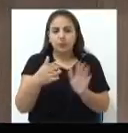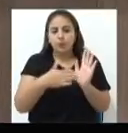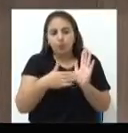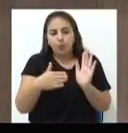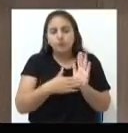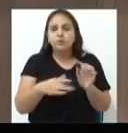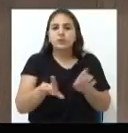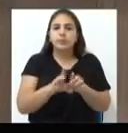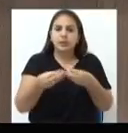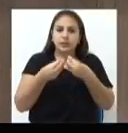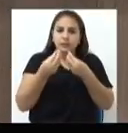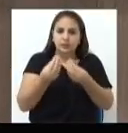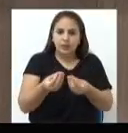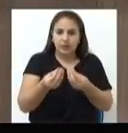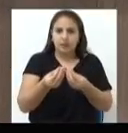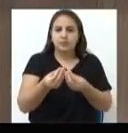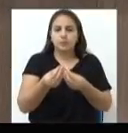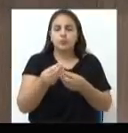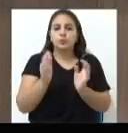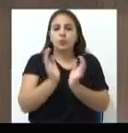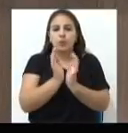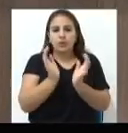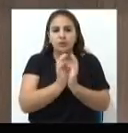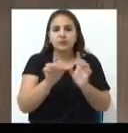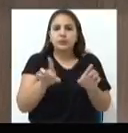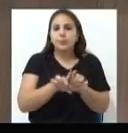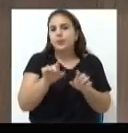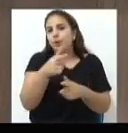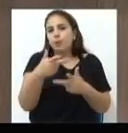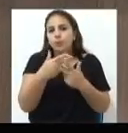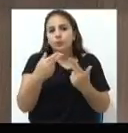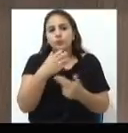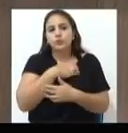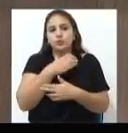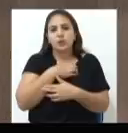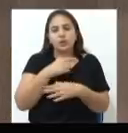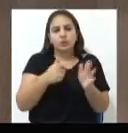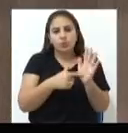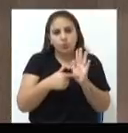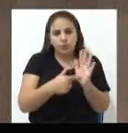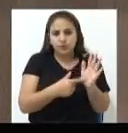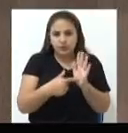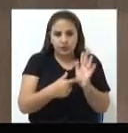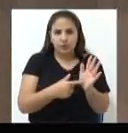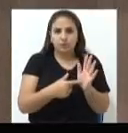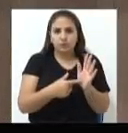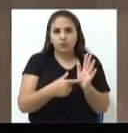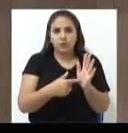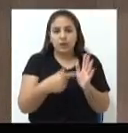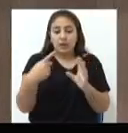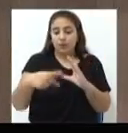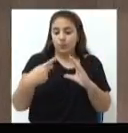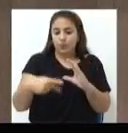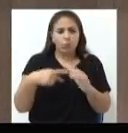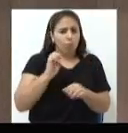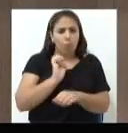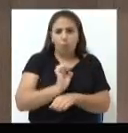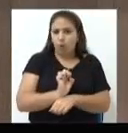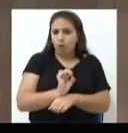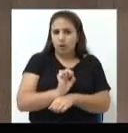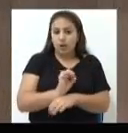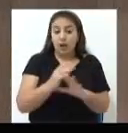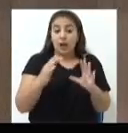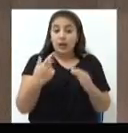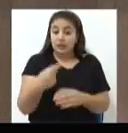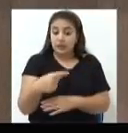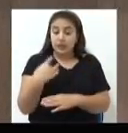foram encaminhadas pelos colegas e, de certa forma, demonstrando que o parlamento não para, ou seja, a casa ela